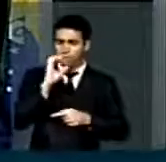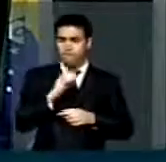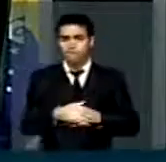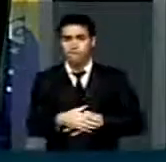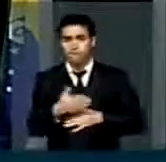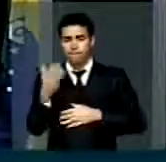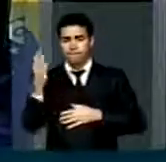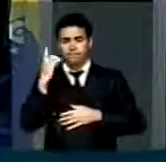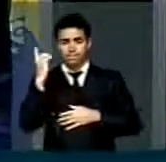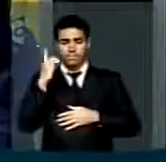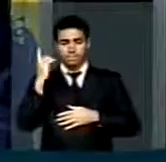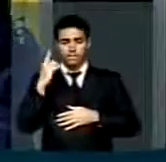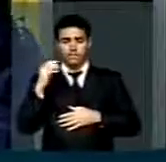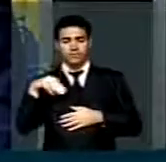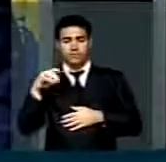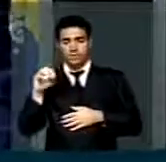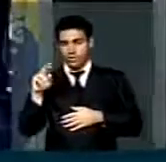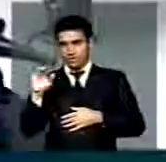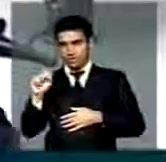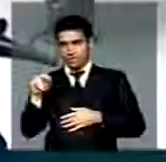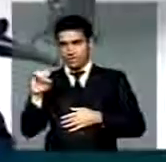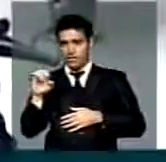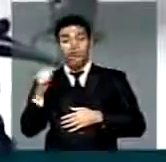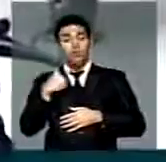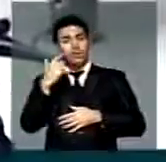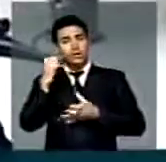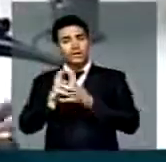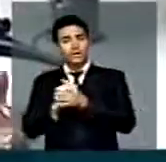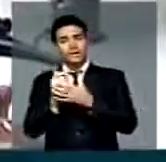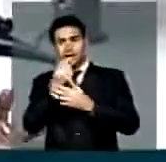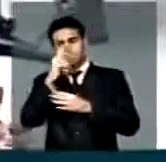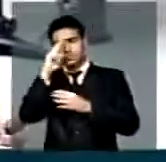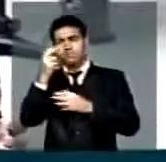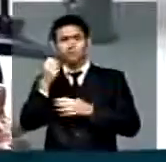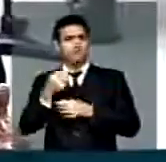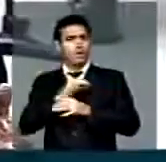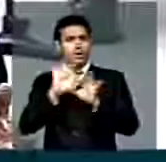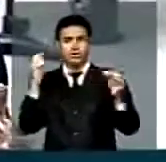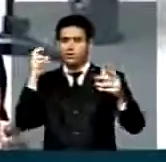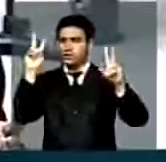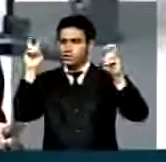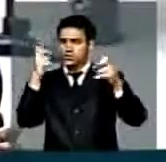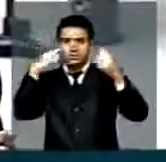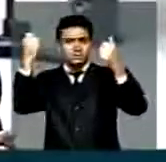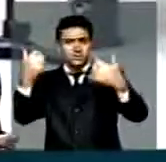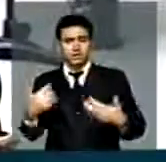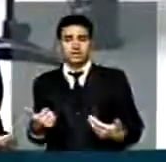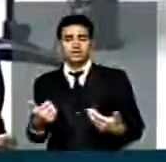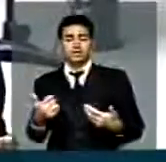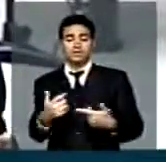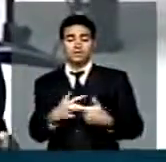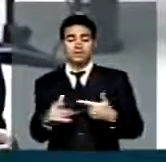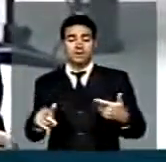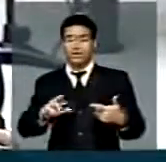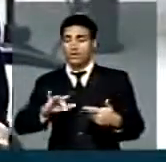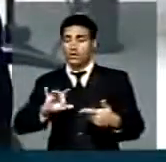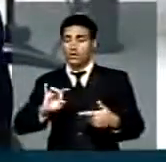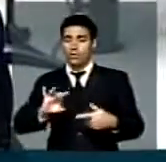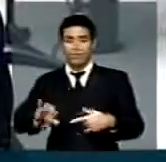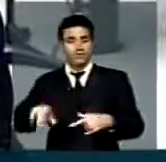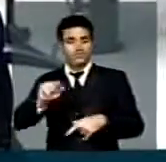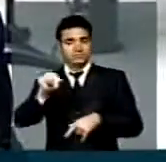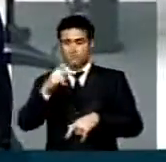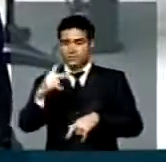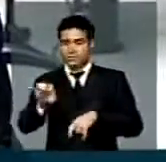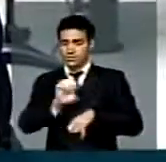prazer, deputado. Deputado Moreira Mendes, eu quero cumprimentar Vossa Excelência pelo assunto que traz. E não é só no seu estado que nós